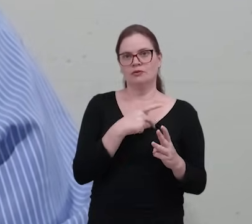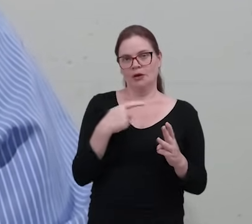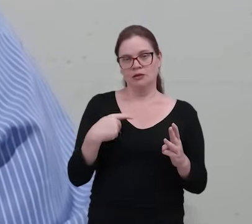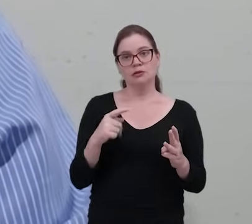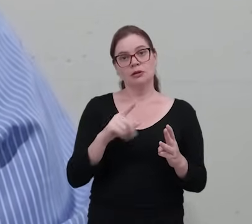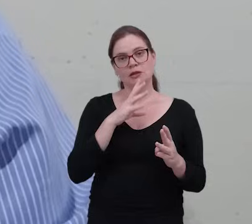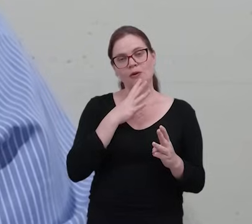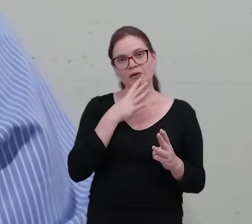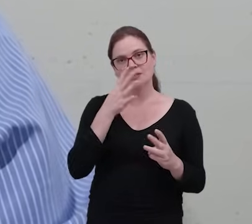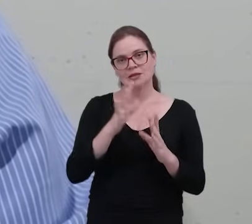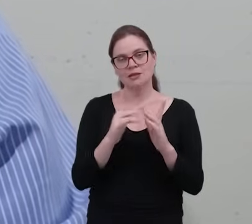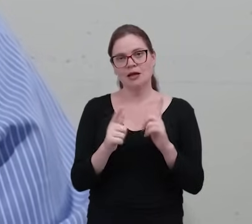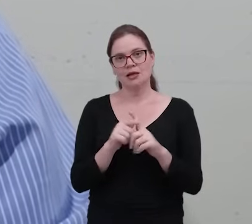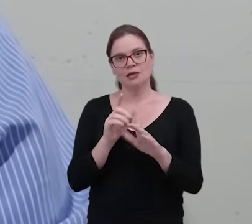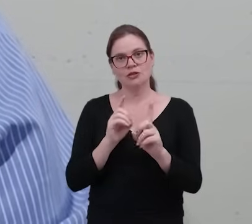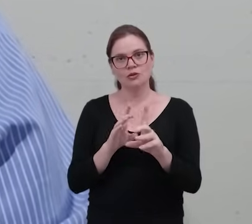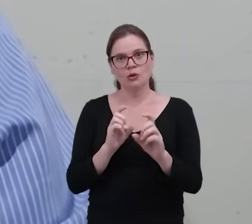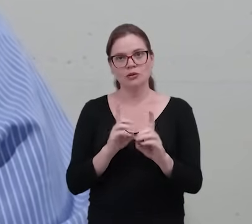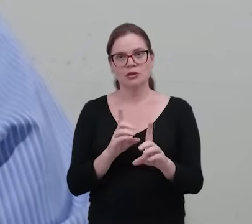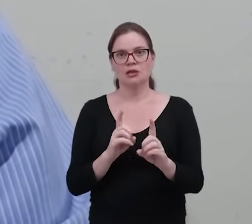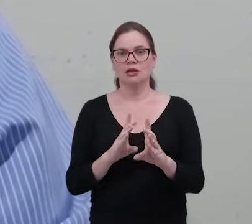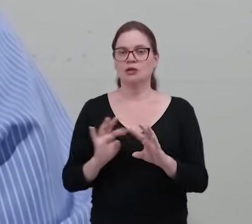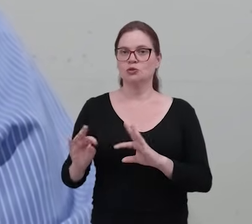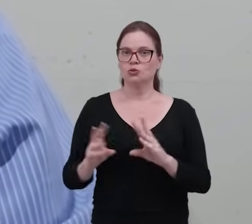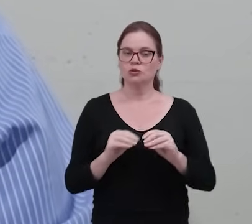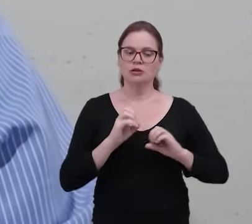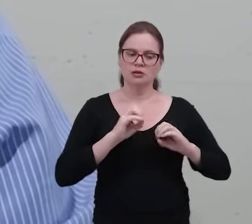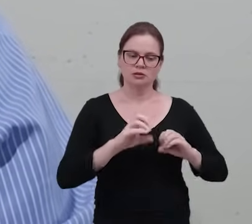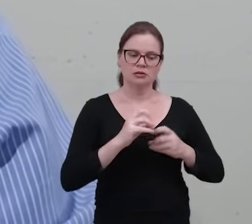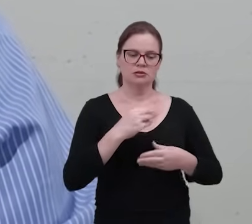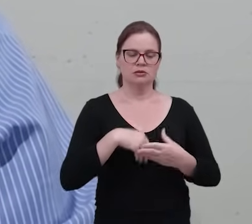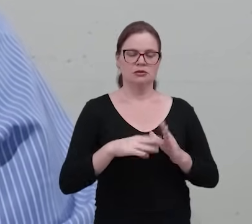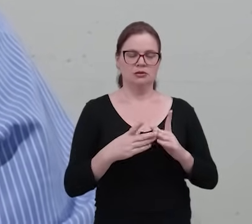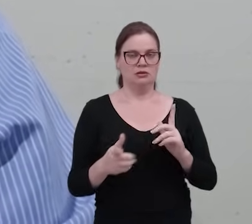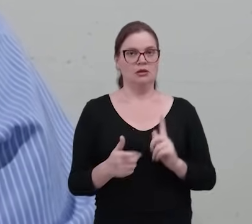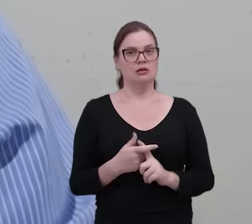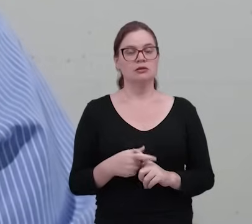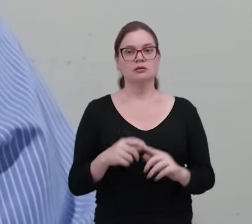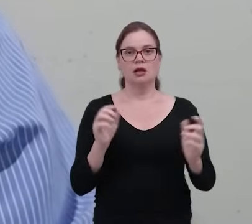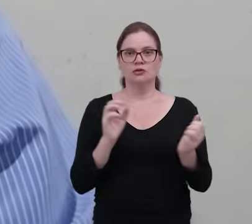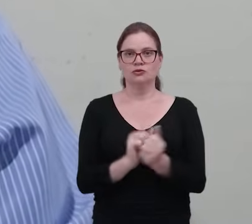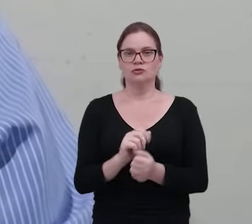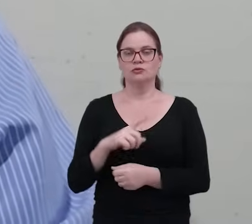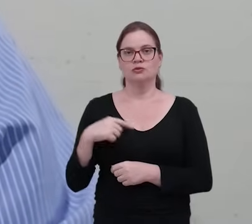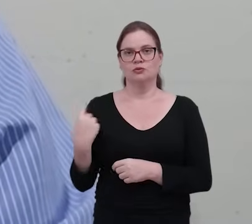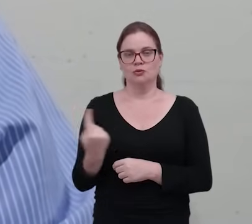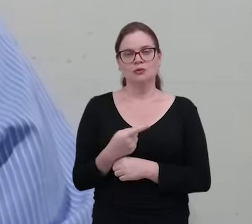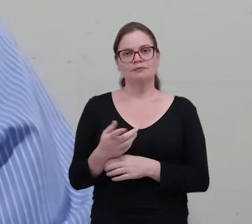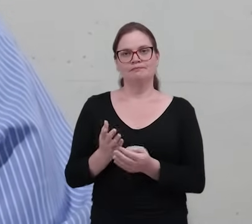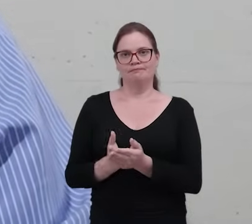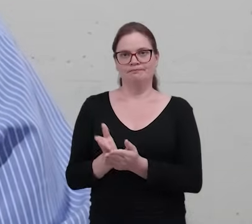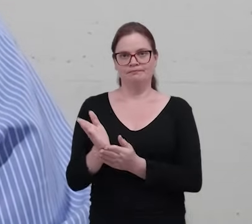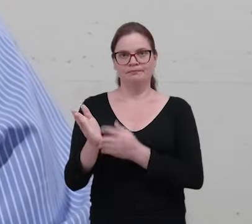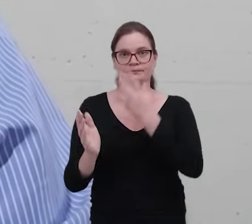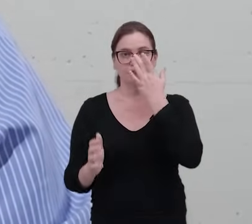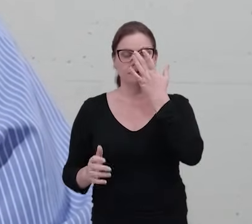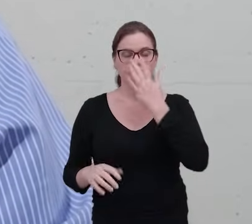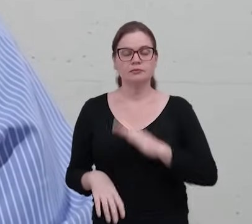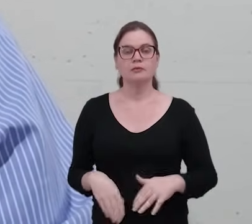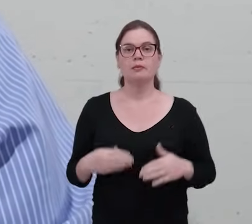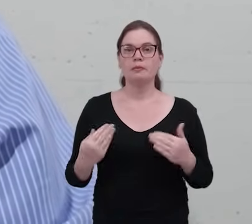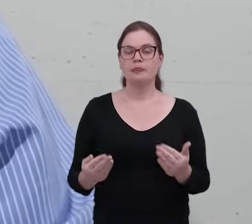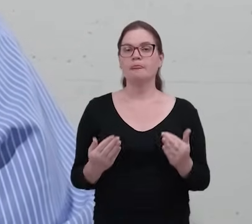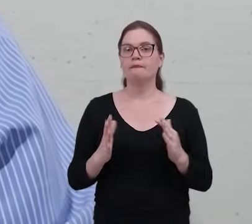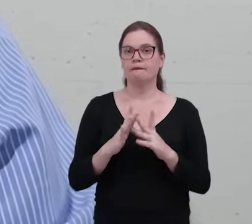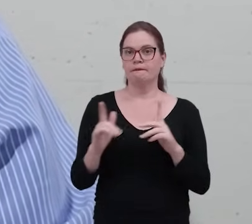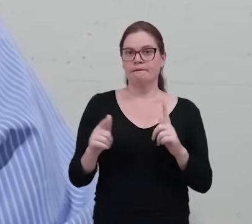têm abraçado a doutrina, aplicado nas suas igrejas, e estão conosco nessa caminhada, né?